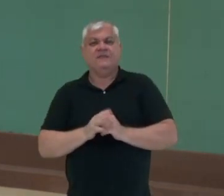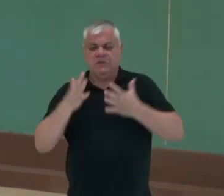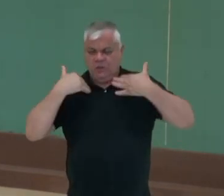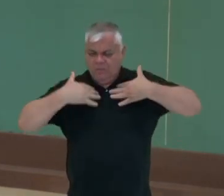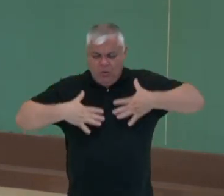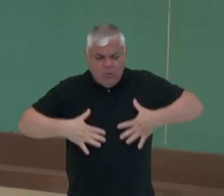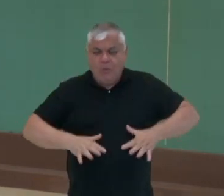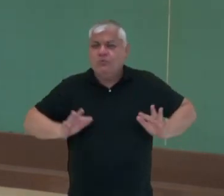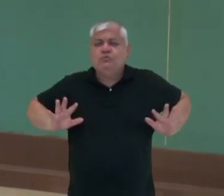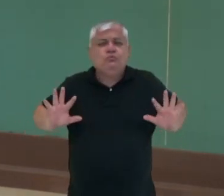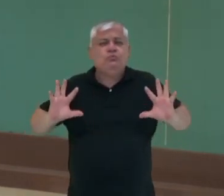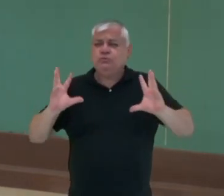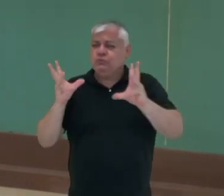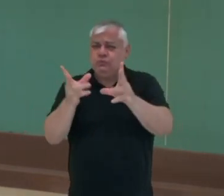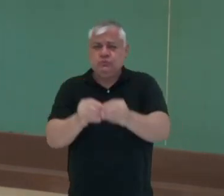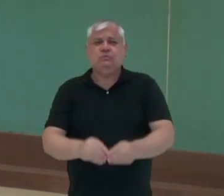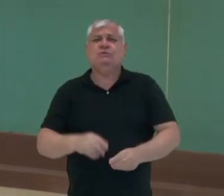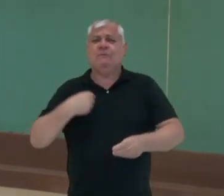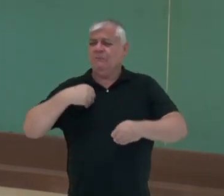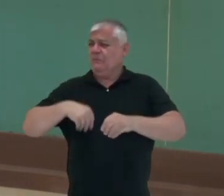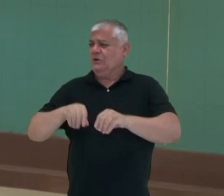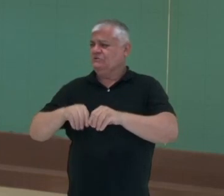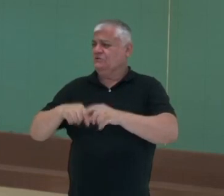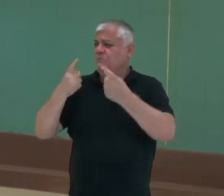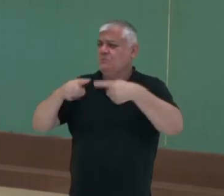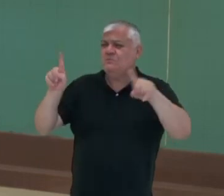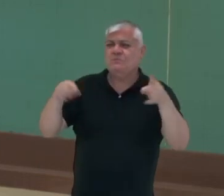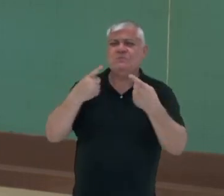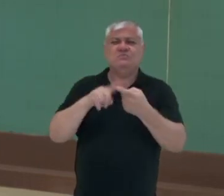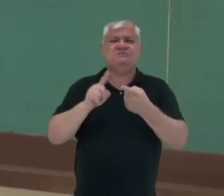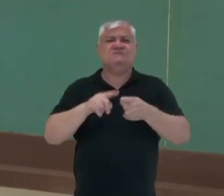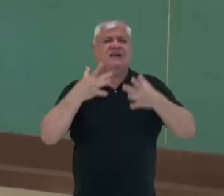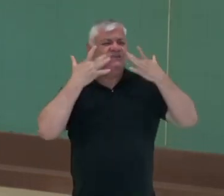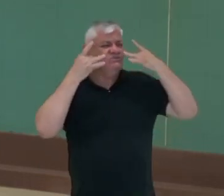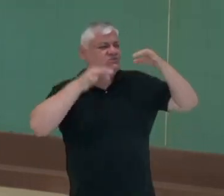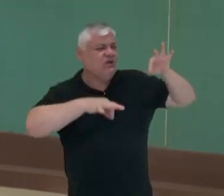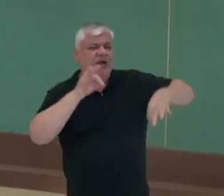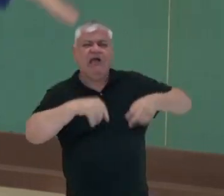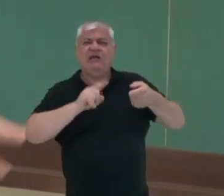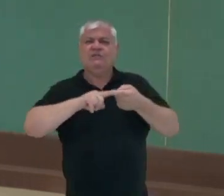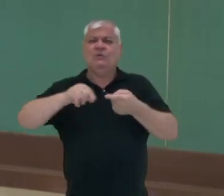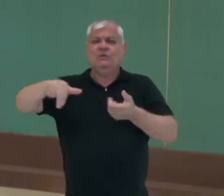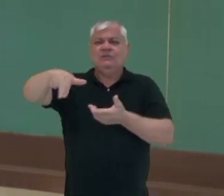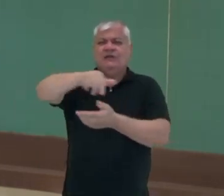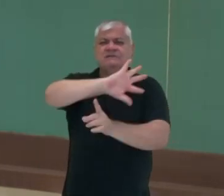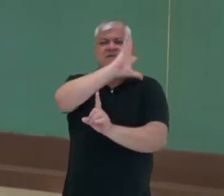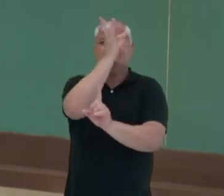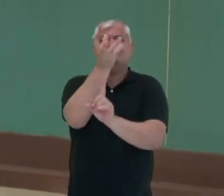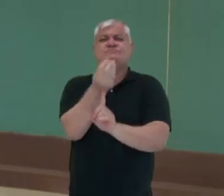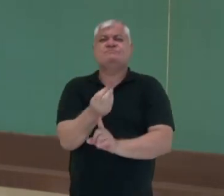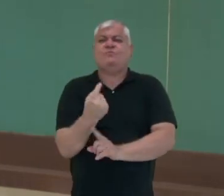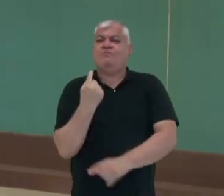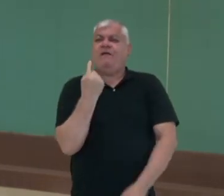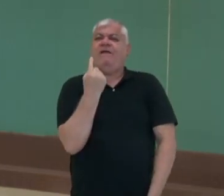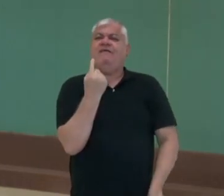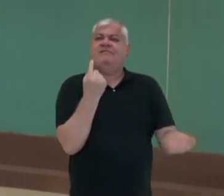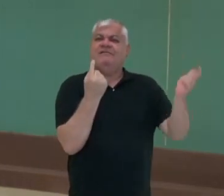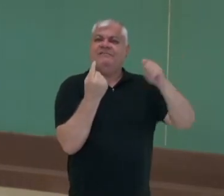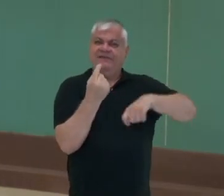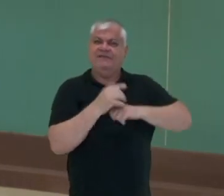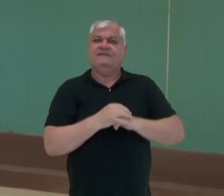meu redor, eu posso pegar artes plásticas, posso pegar música, posso pegar teatro, posso pegar dança e misturar tudo isso e fazer uma coisa só.